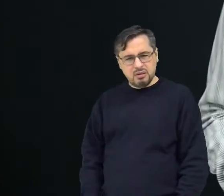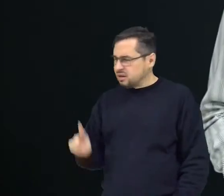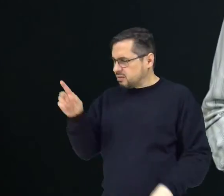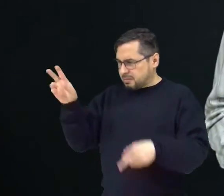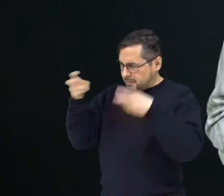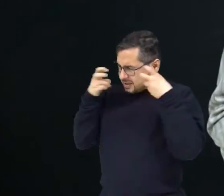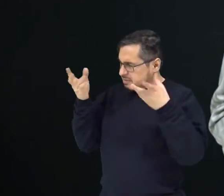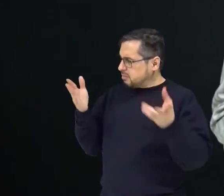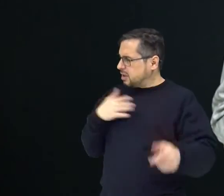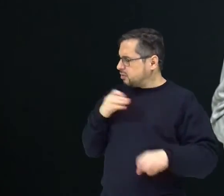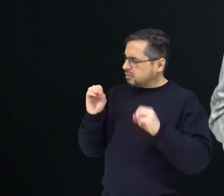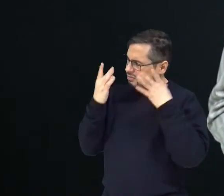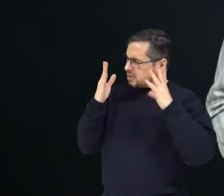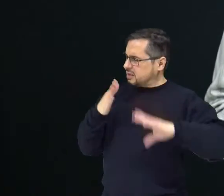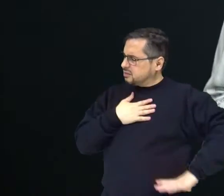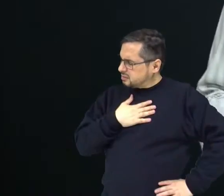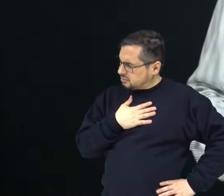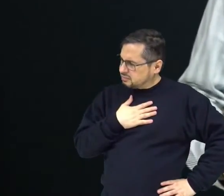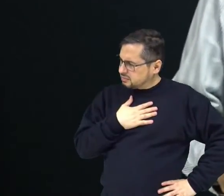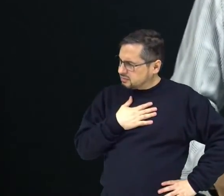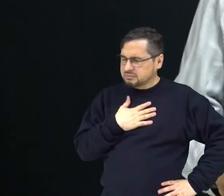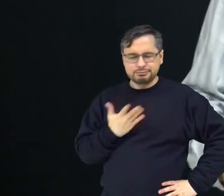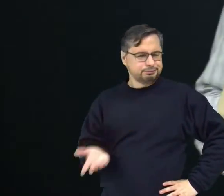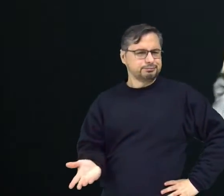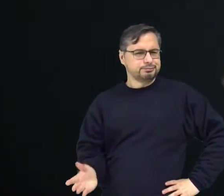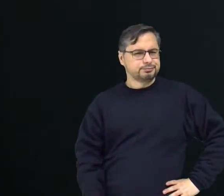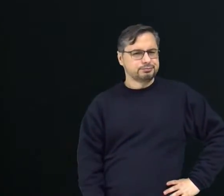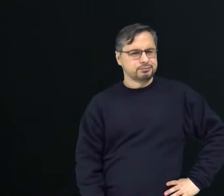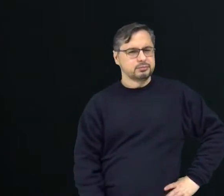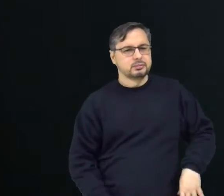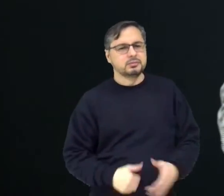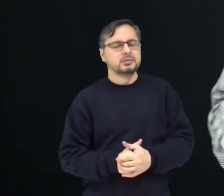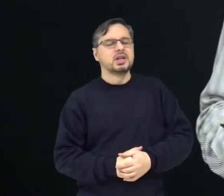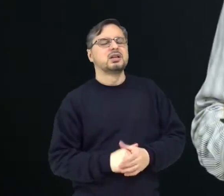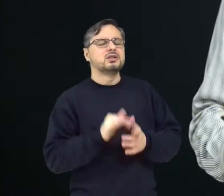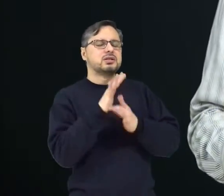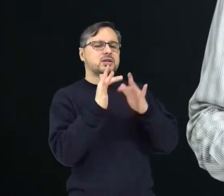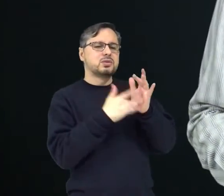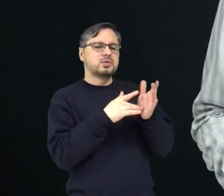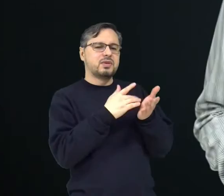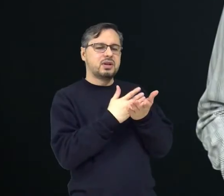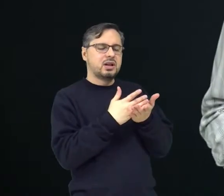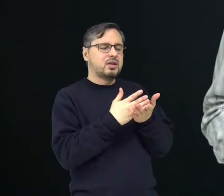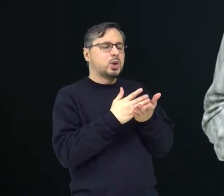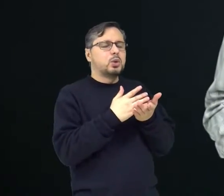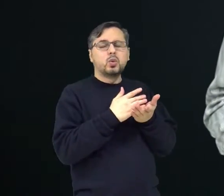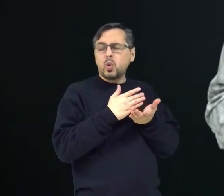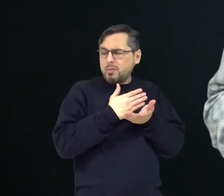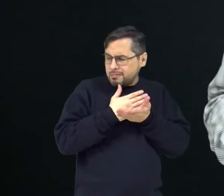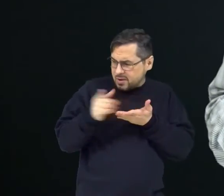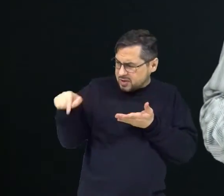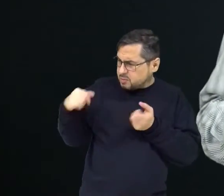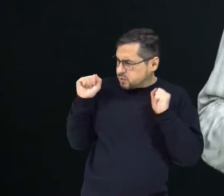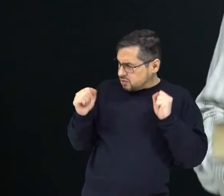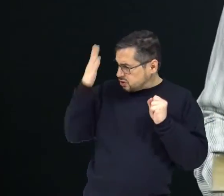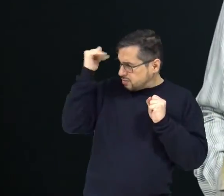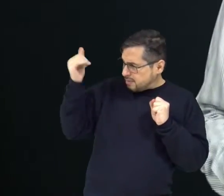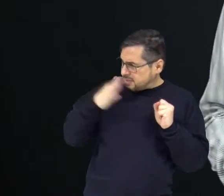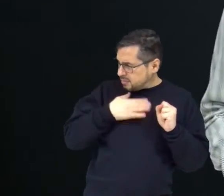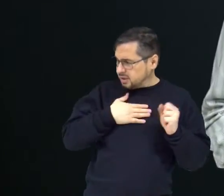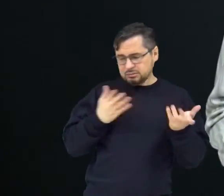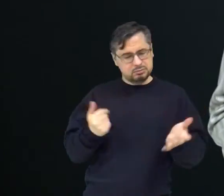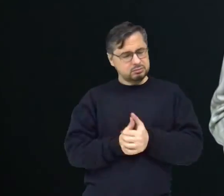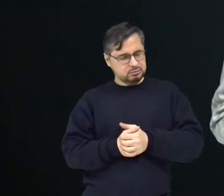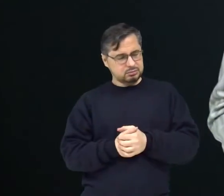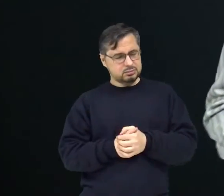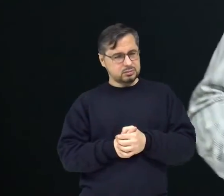perceberam o que está acontecendo? Jesus está dizendo: no início da tempestade eu poderia ter sido convocado, no início dos problemas eu poderia